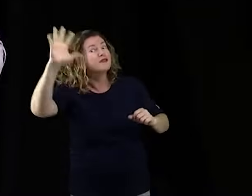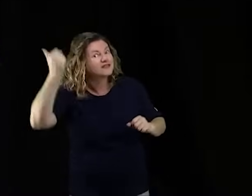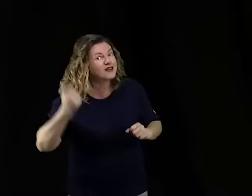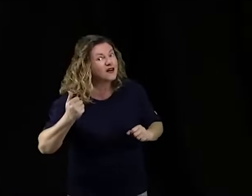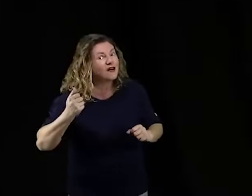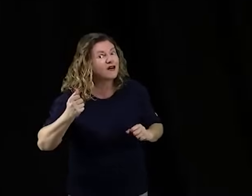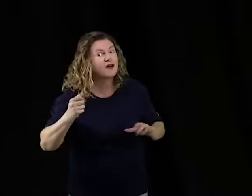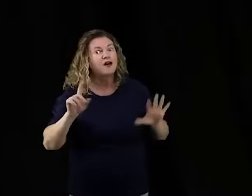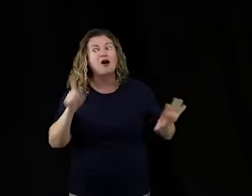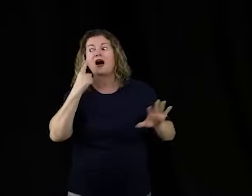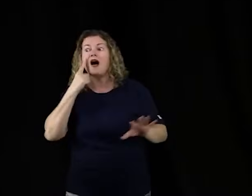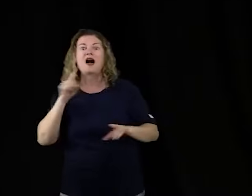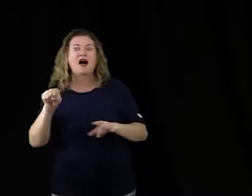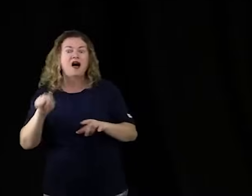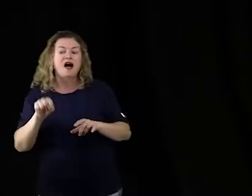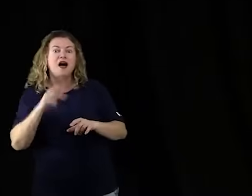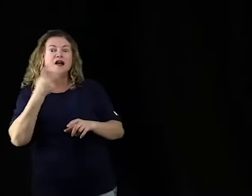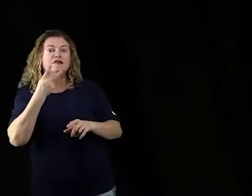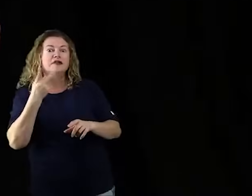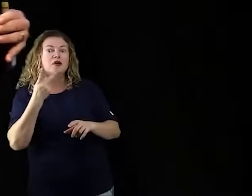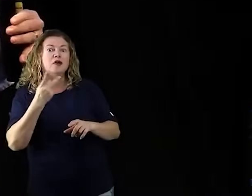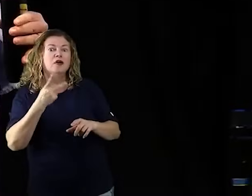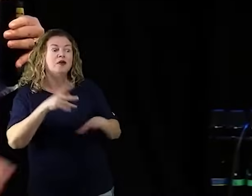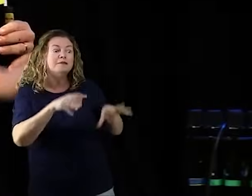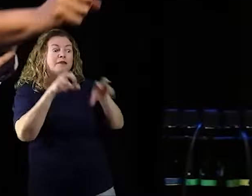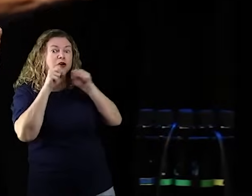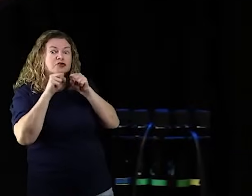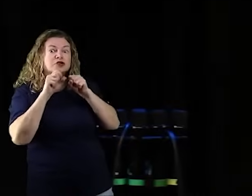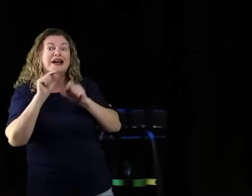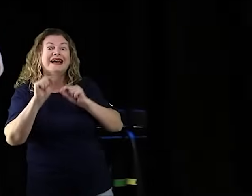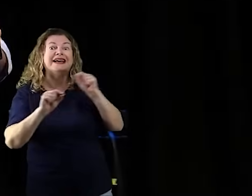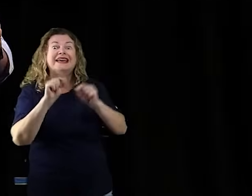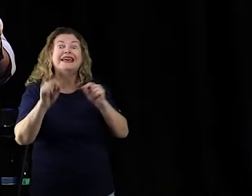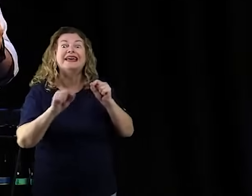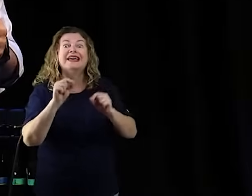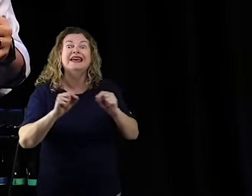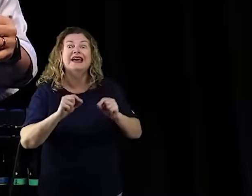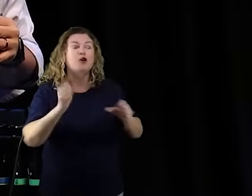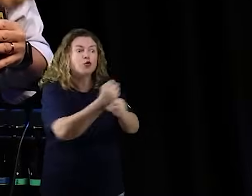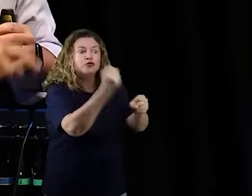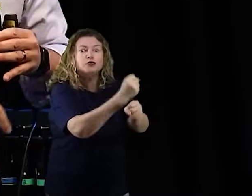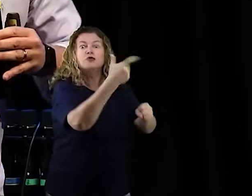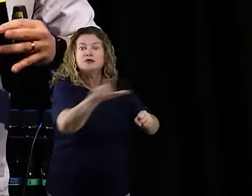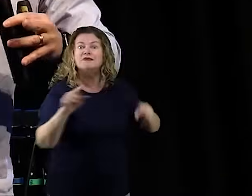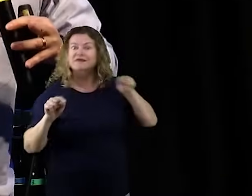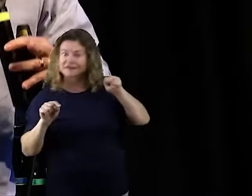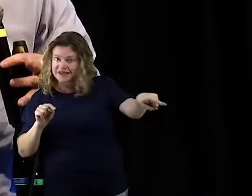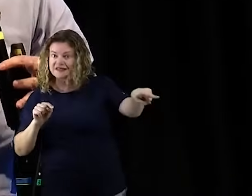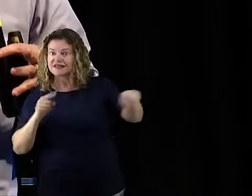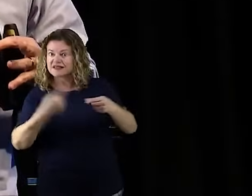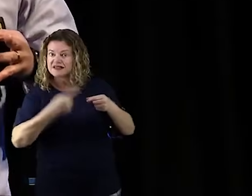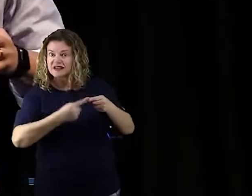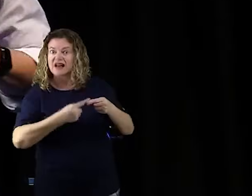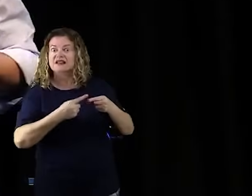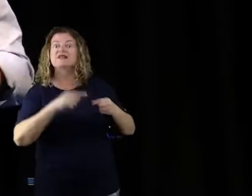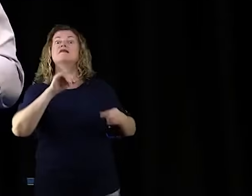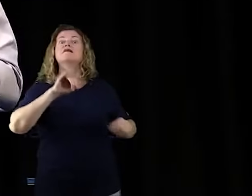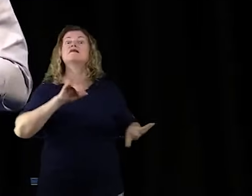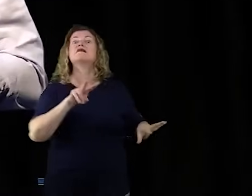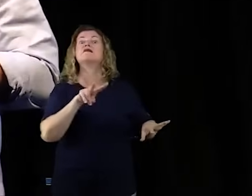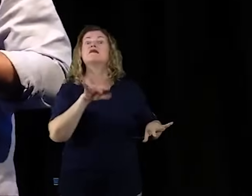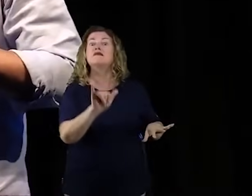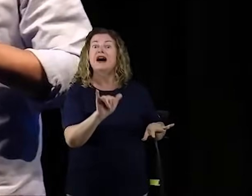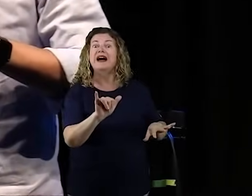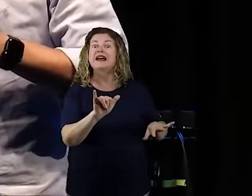falou assim maldita seja seja quem reconstruir vai perder o filho mais velho Quando colocar os alices da cidade é a